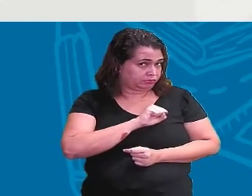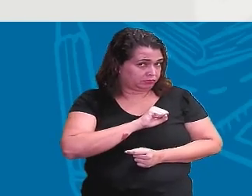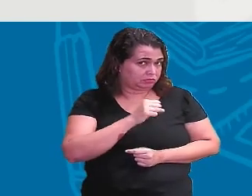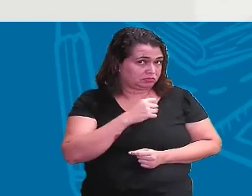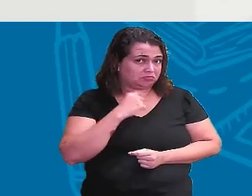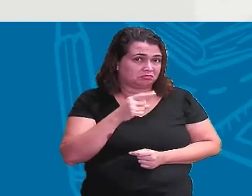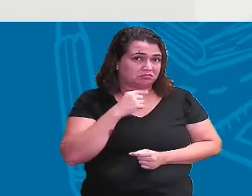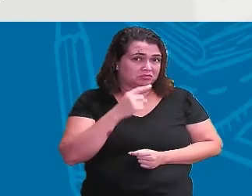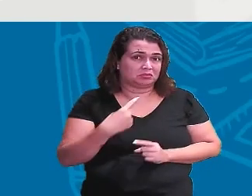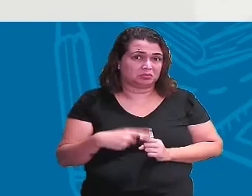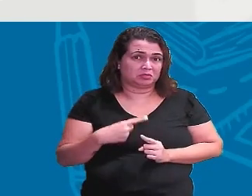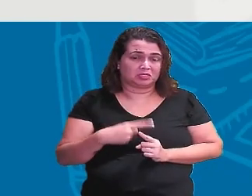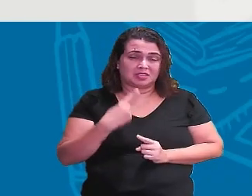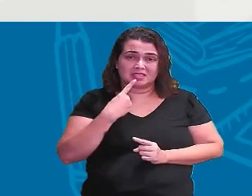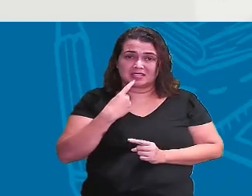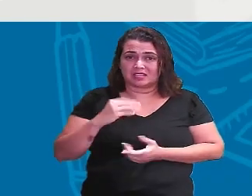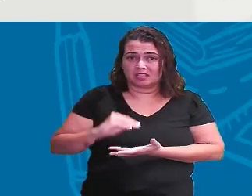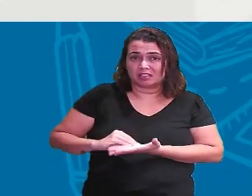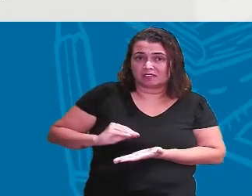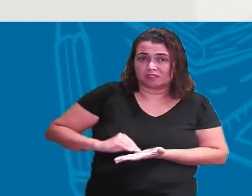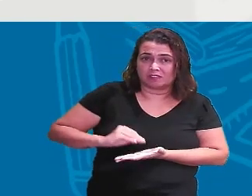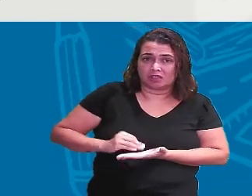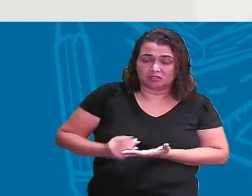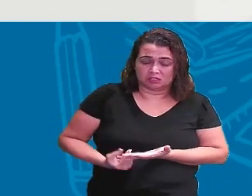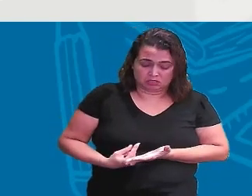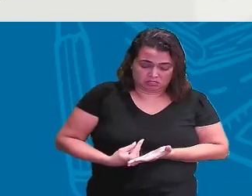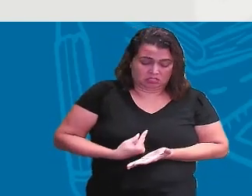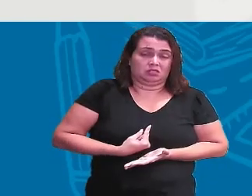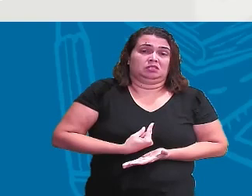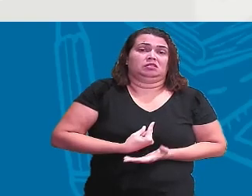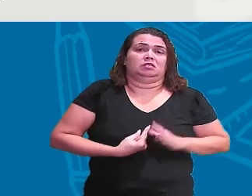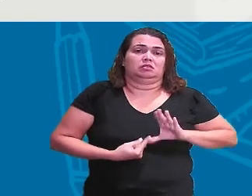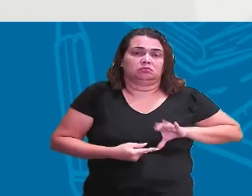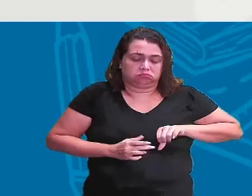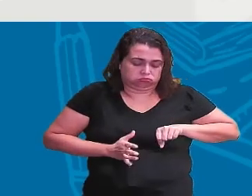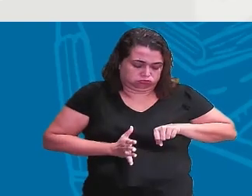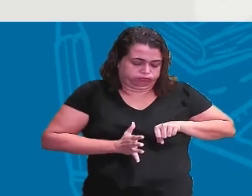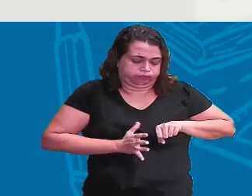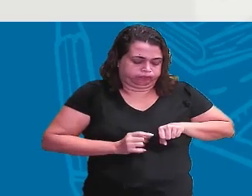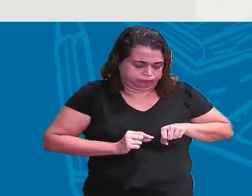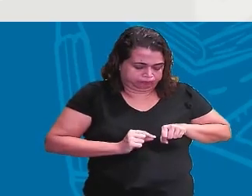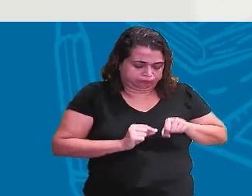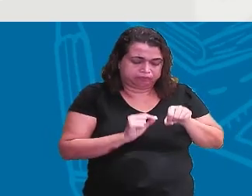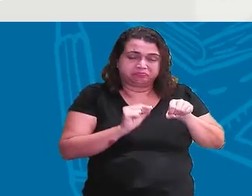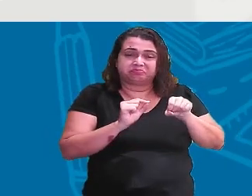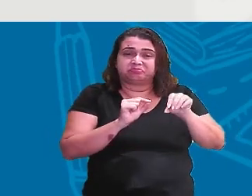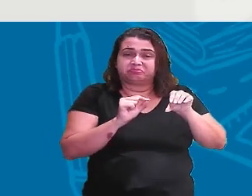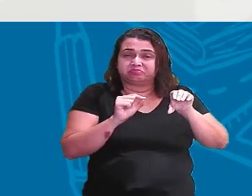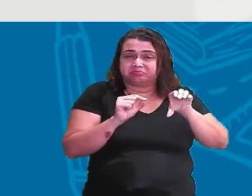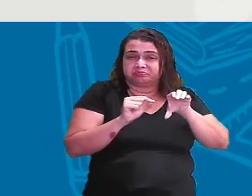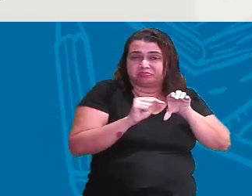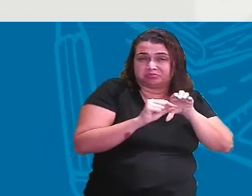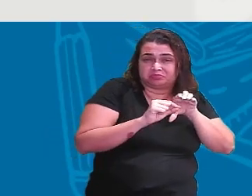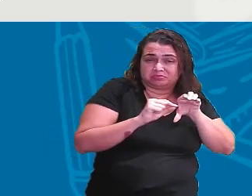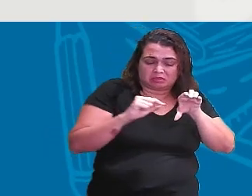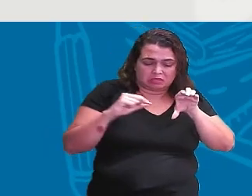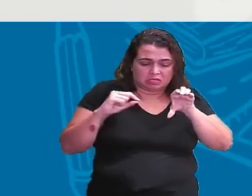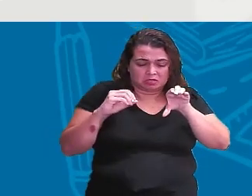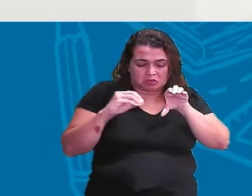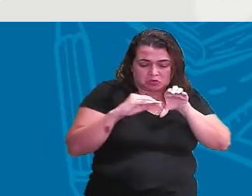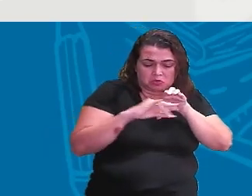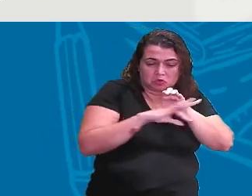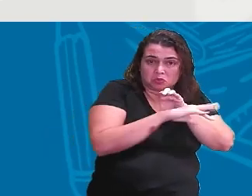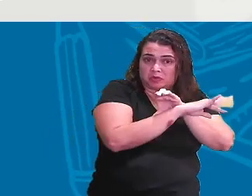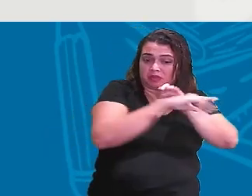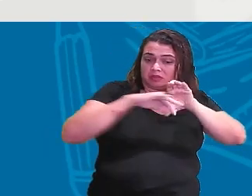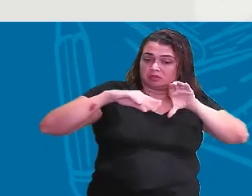o sangue ele não está chegando de forma apropriada ao nosso coração e também não está saindo do coração de forma apropriada,